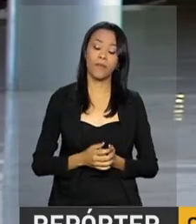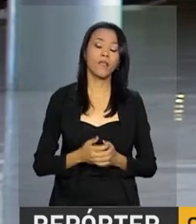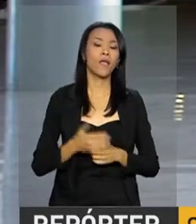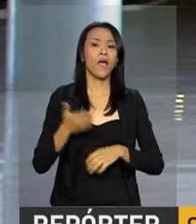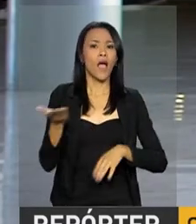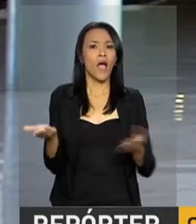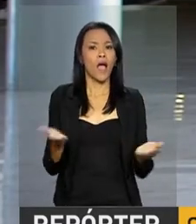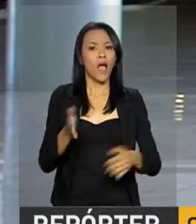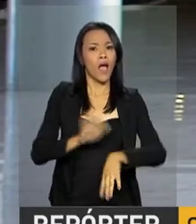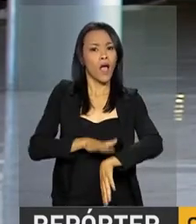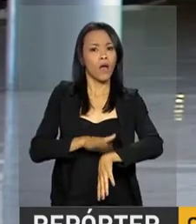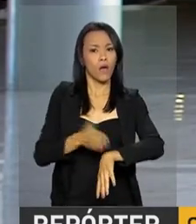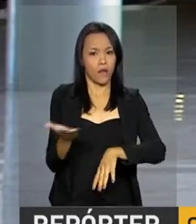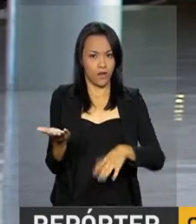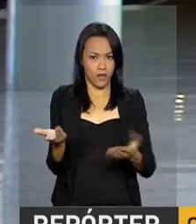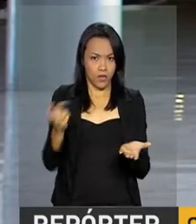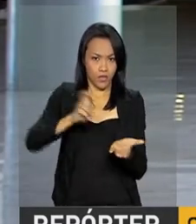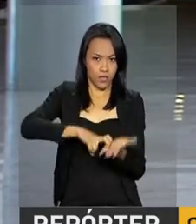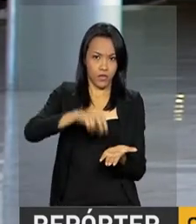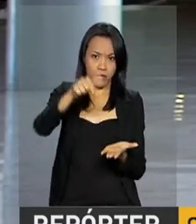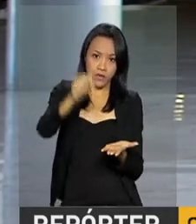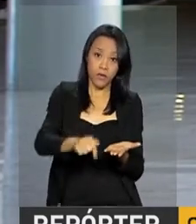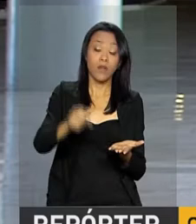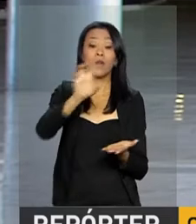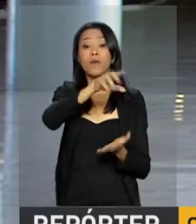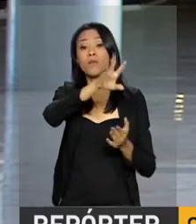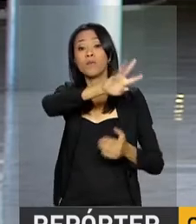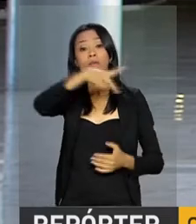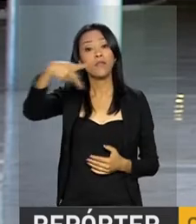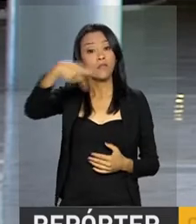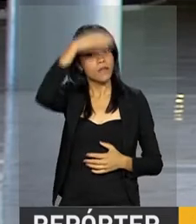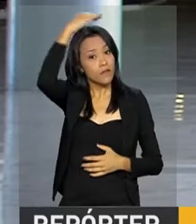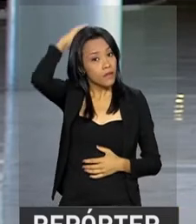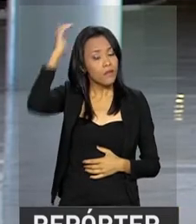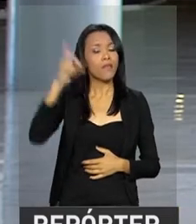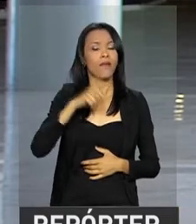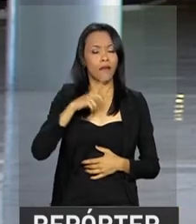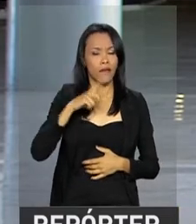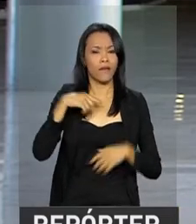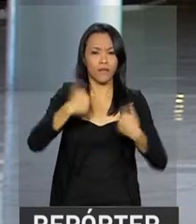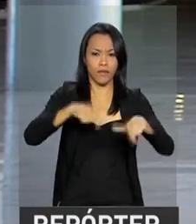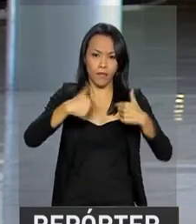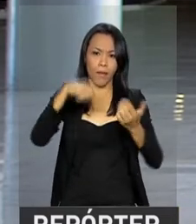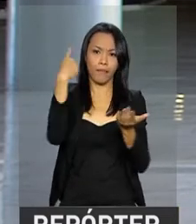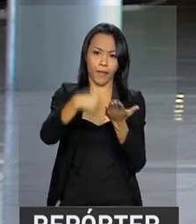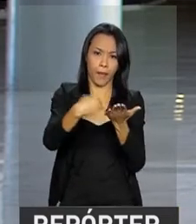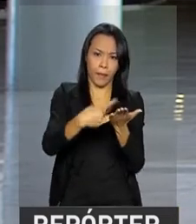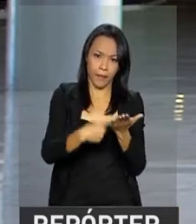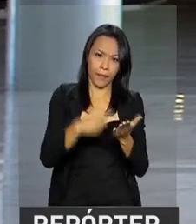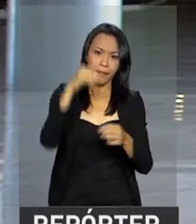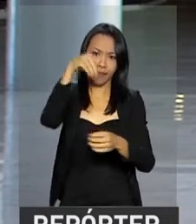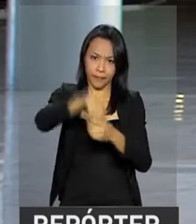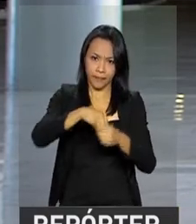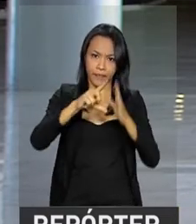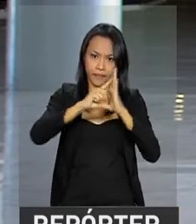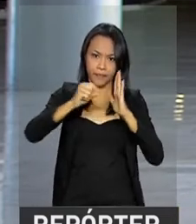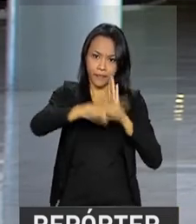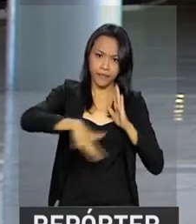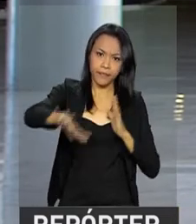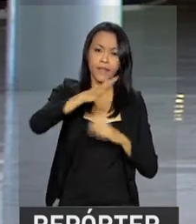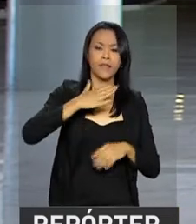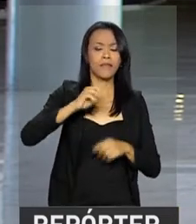pela manhã, aqui no Palácio do Planalto, o presidente Michel Temer tem despachos internos. Logo mais, ele se reúne com